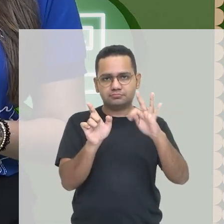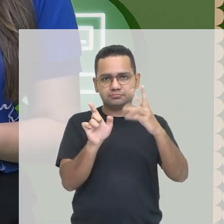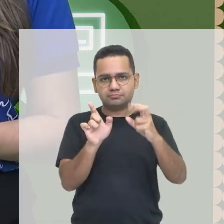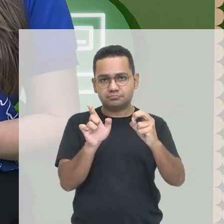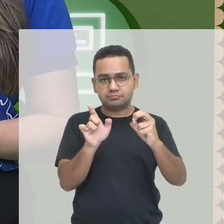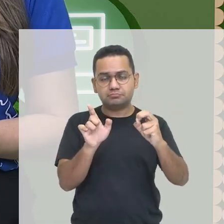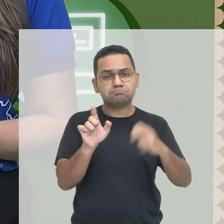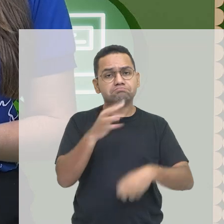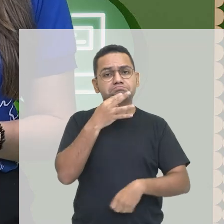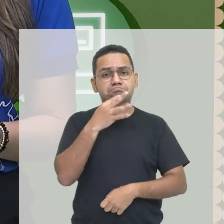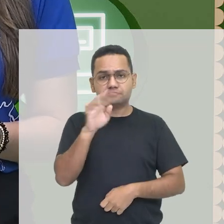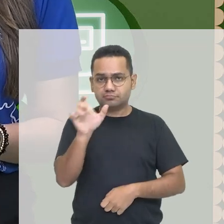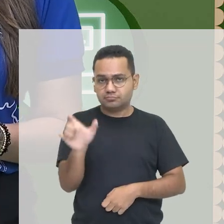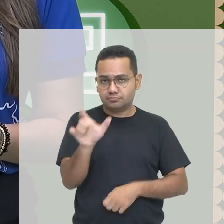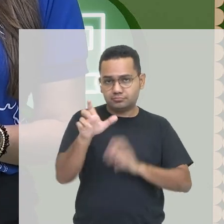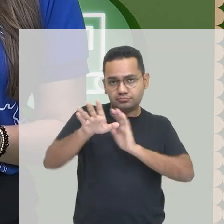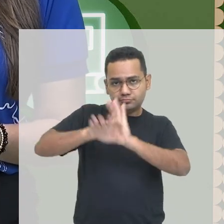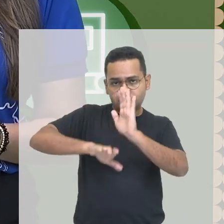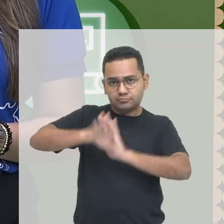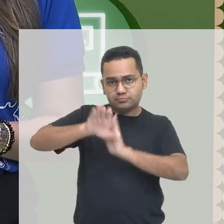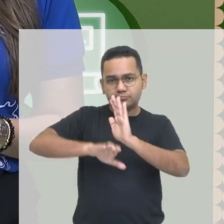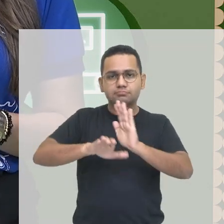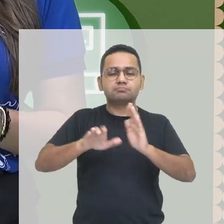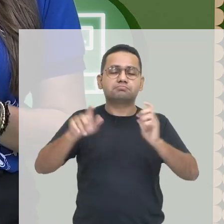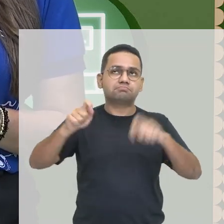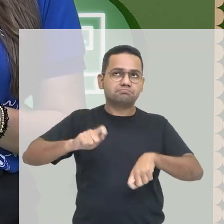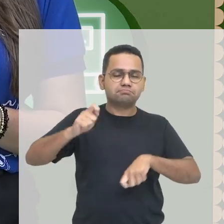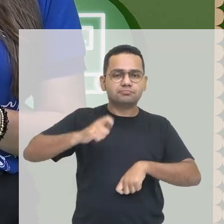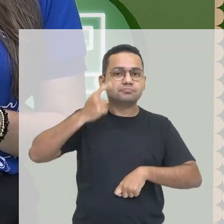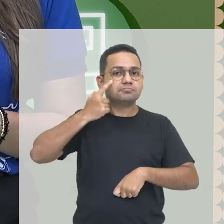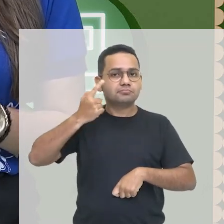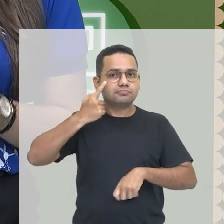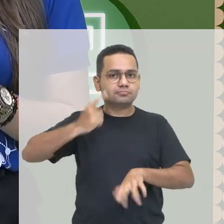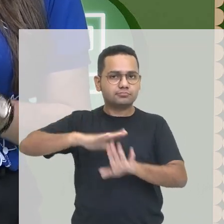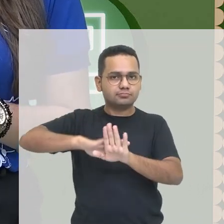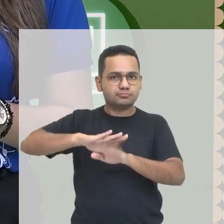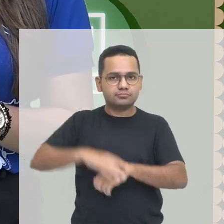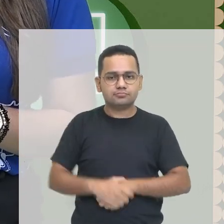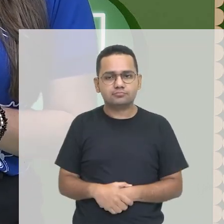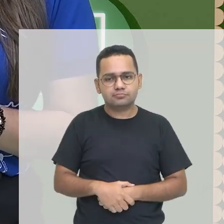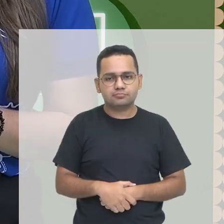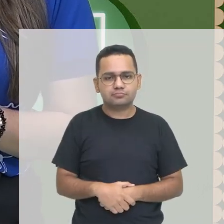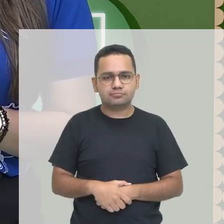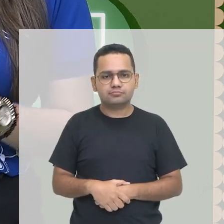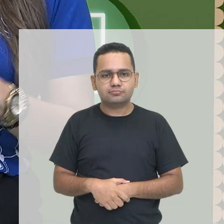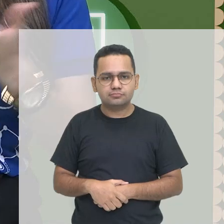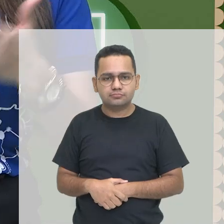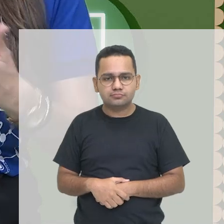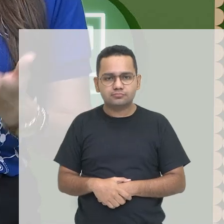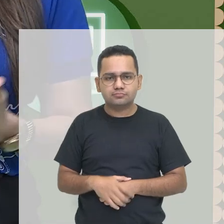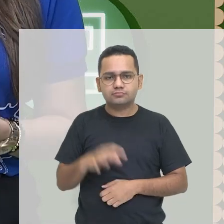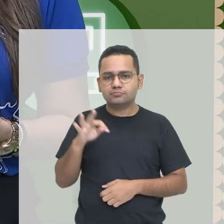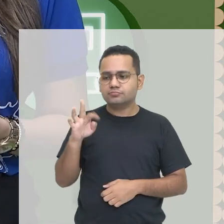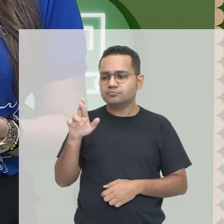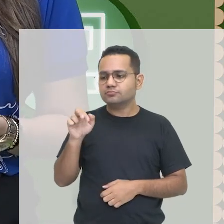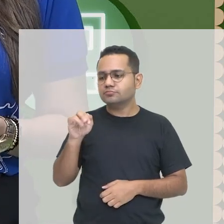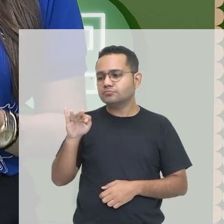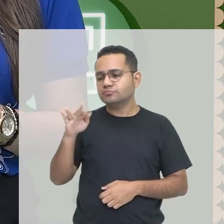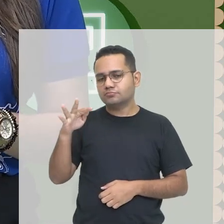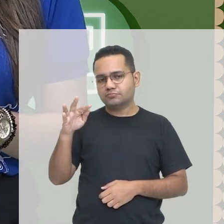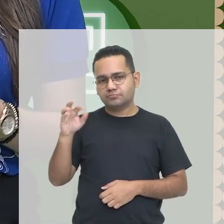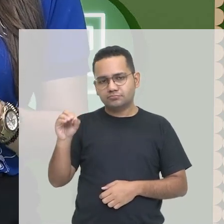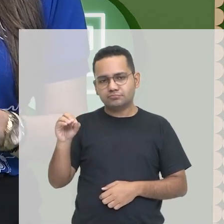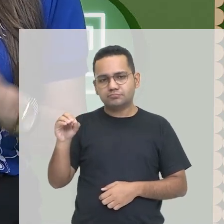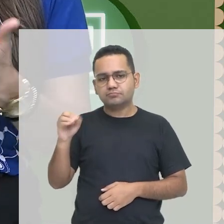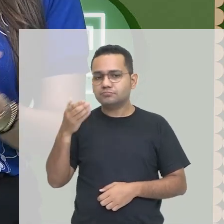não saiba o conceito, a gente pode ter uma ideia do que se trata. E aqui, ó, trofia vem de alimentação,